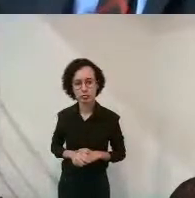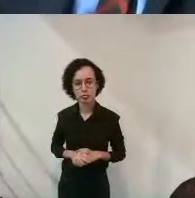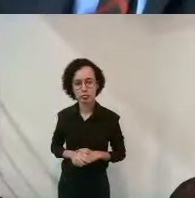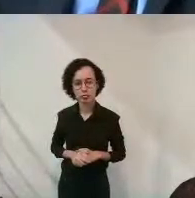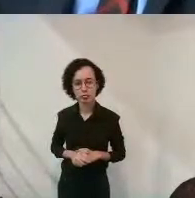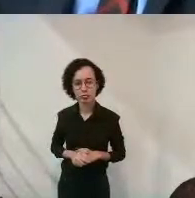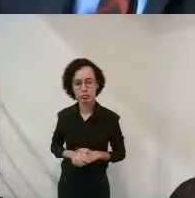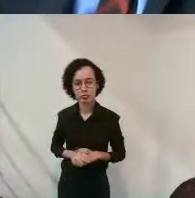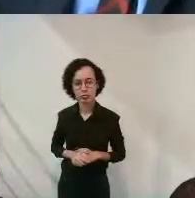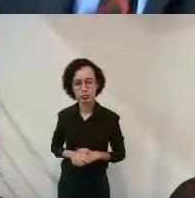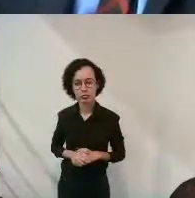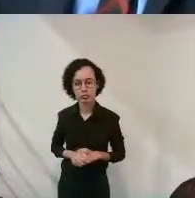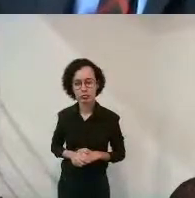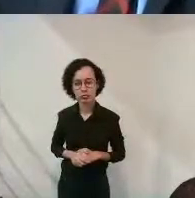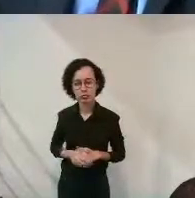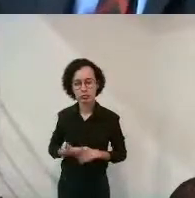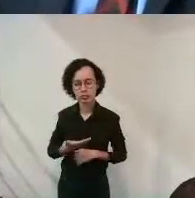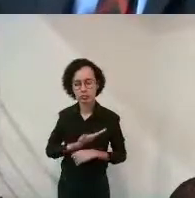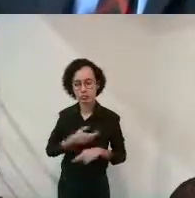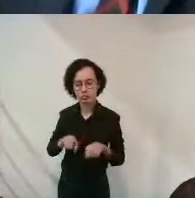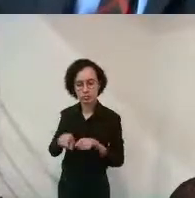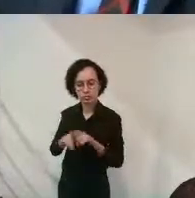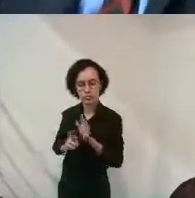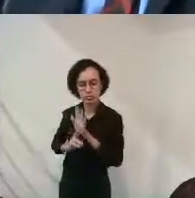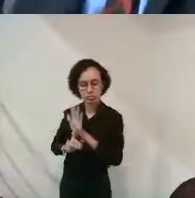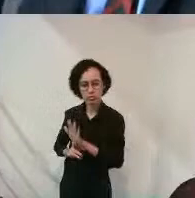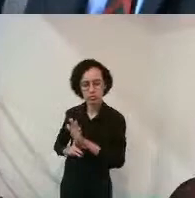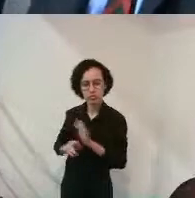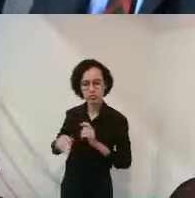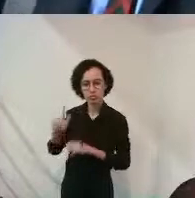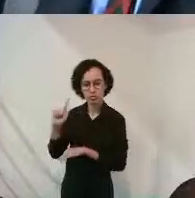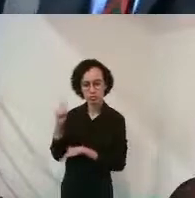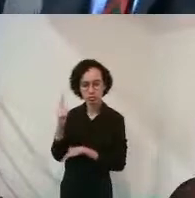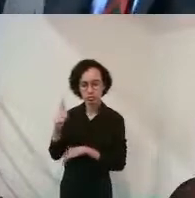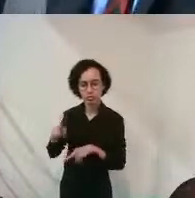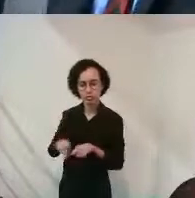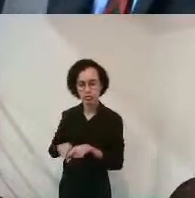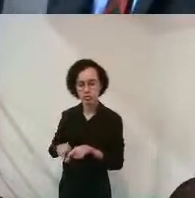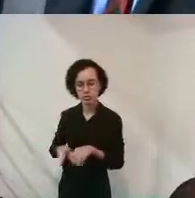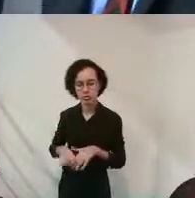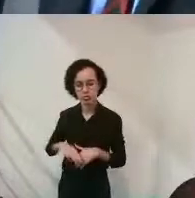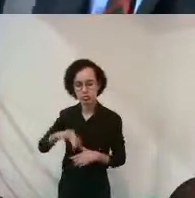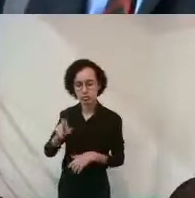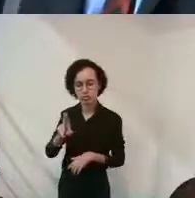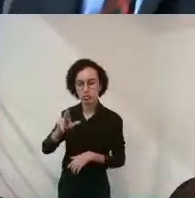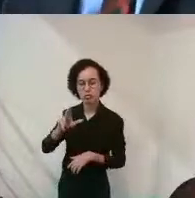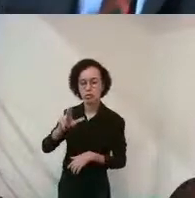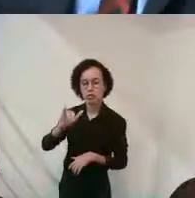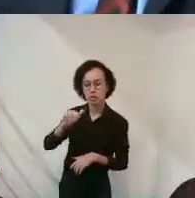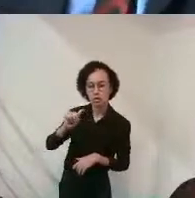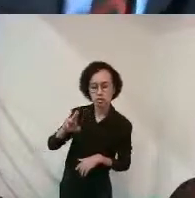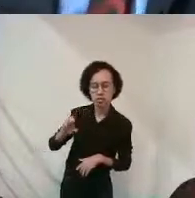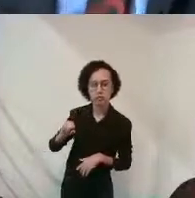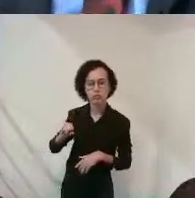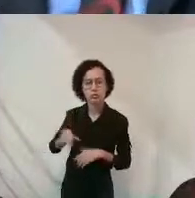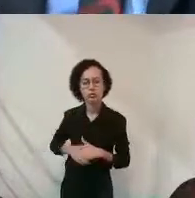o nosso amigo aqui representando, nosso amigo de Goiás aqui, Juliano, né? Desculpa, me